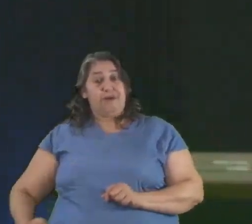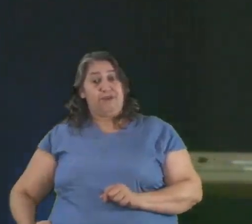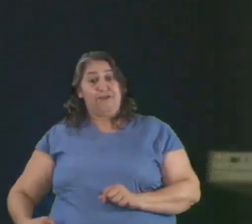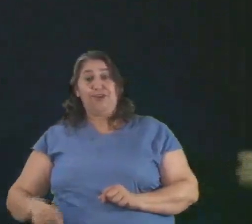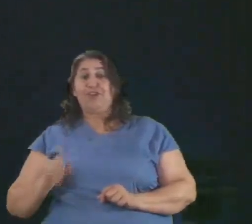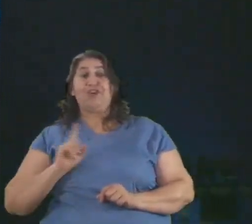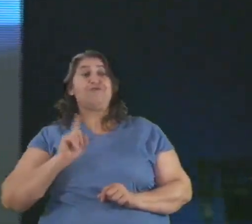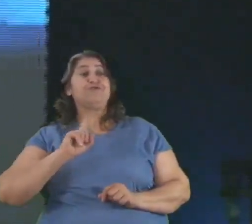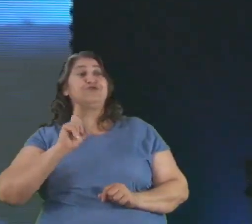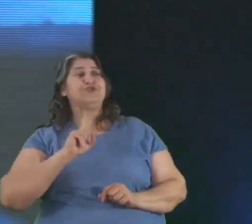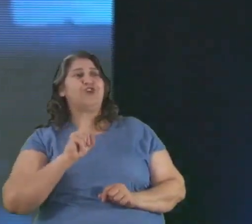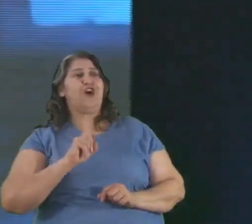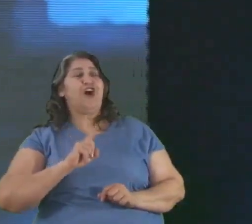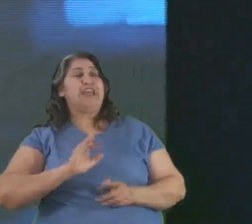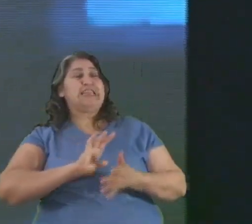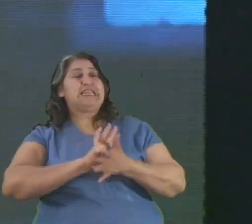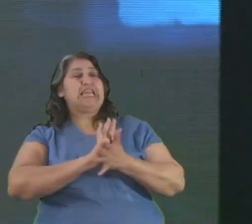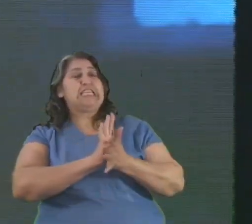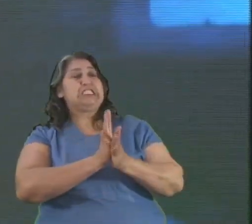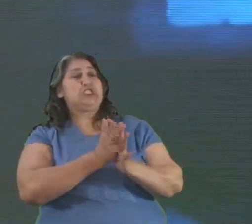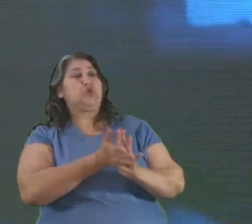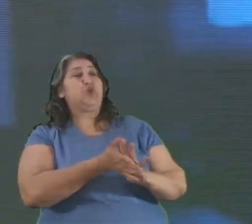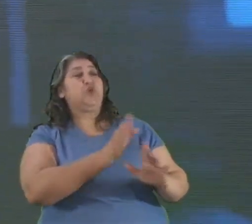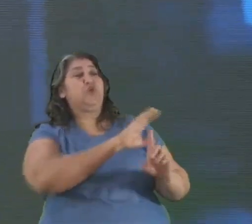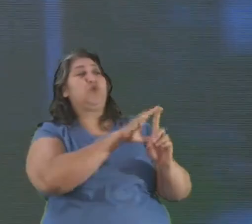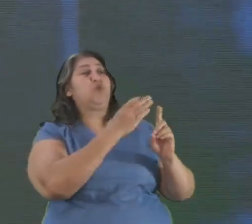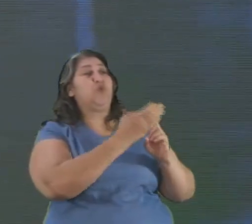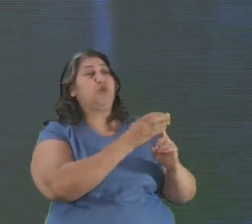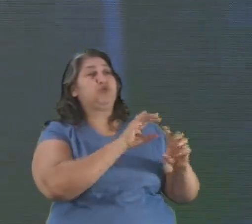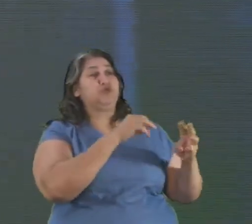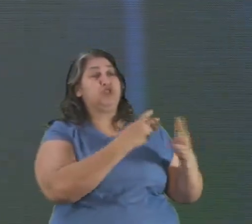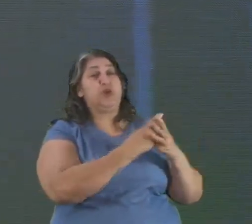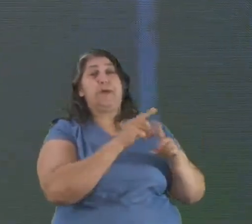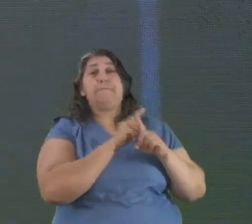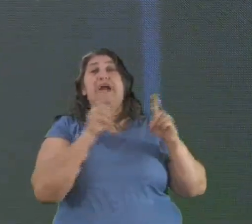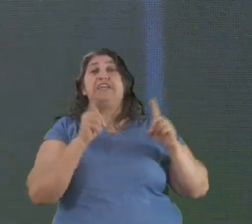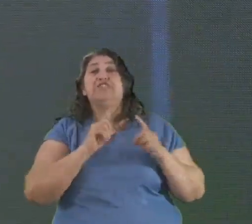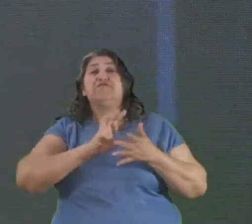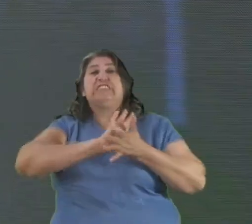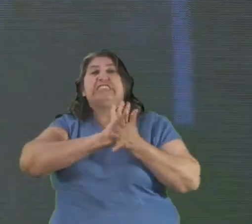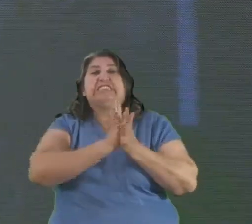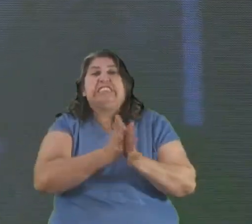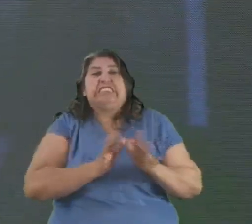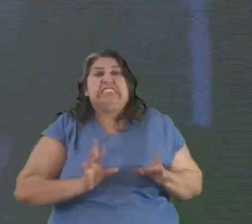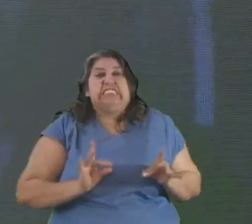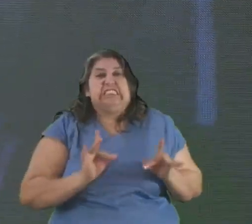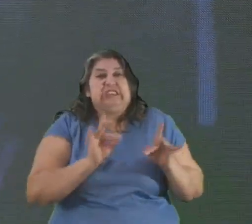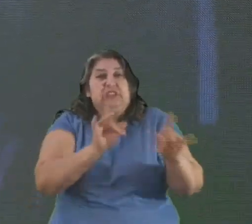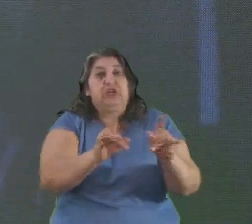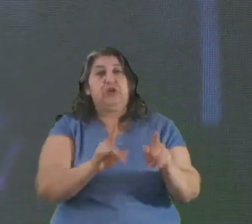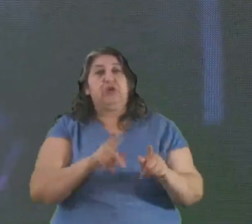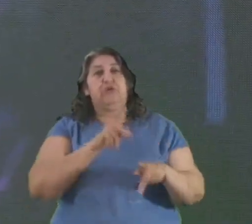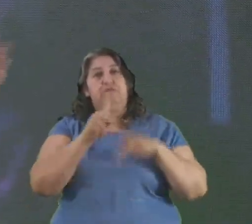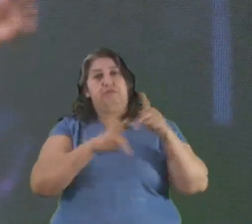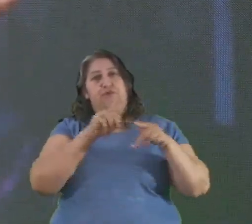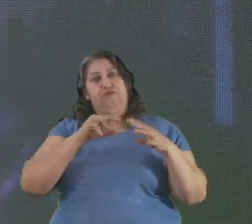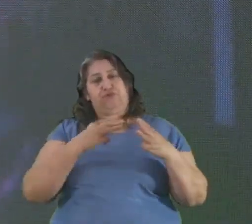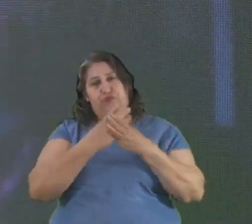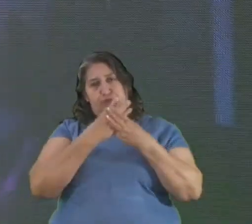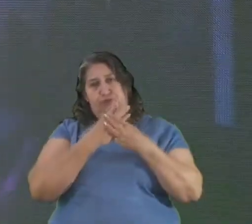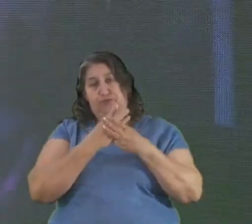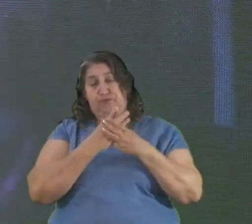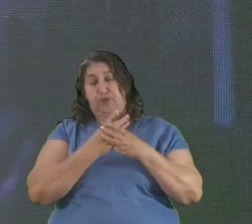culto dos judeus, eu vou aniquilar o povo judeu. E houve